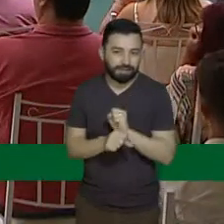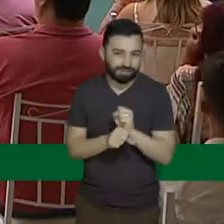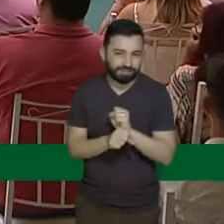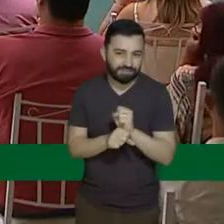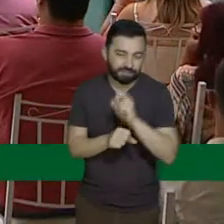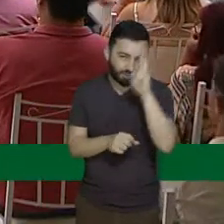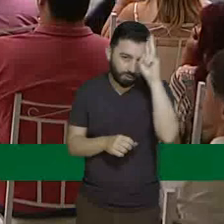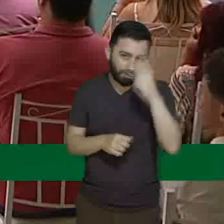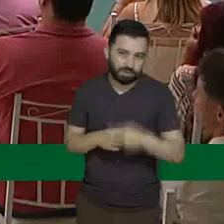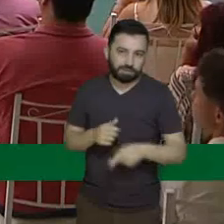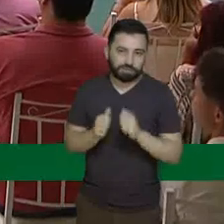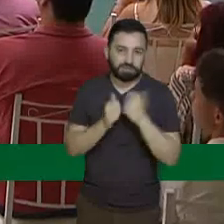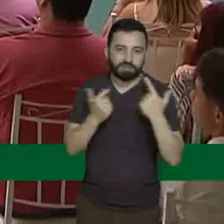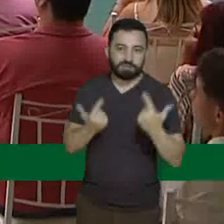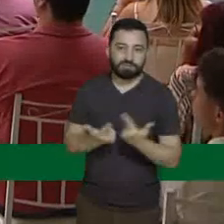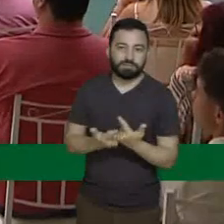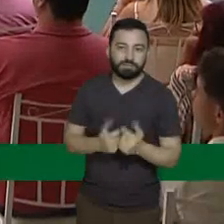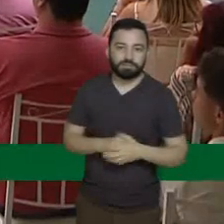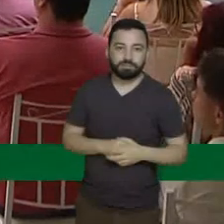do Parlamento Catarinense.